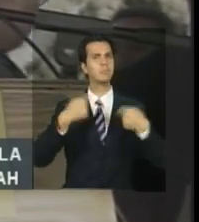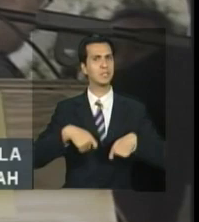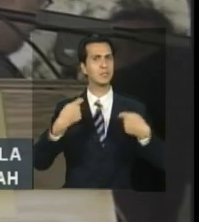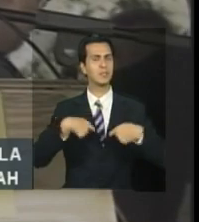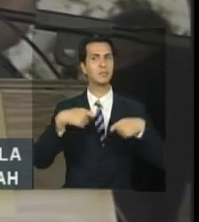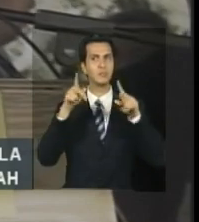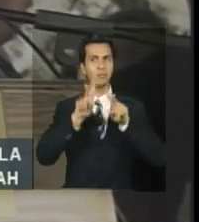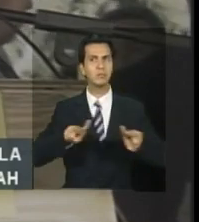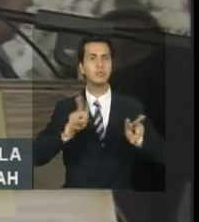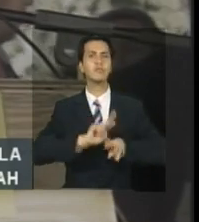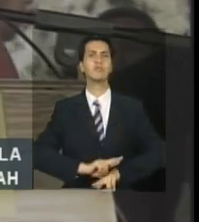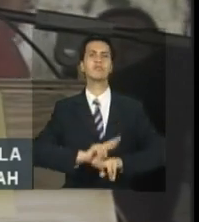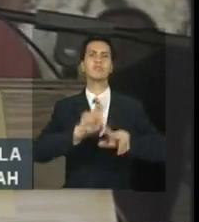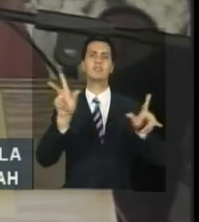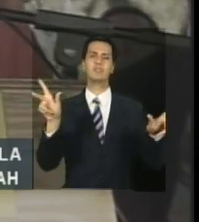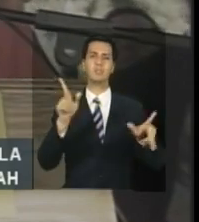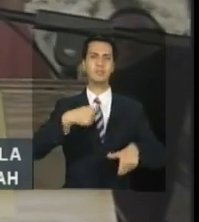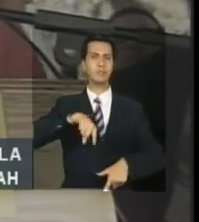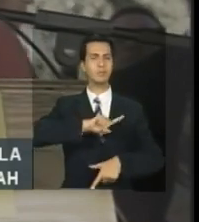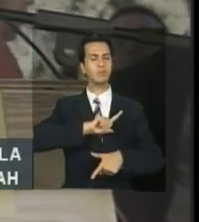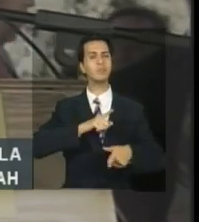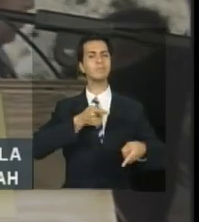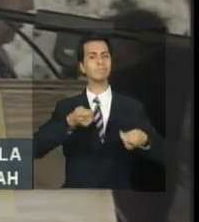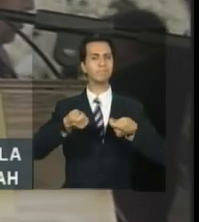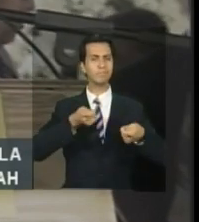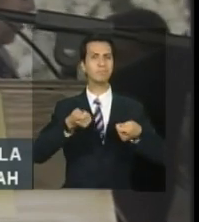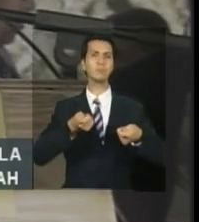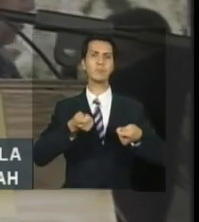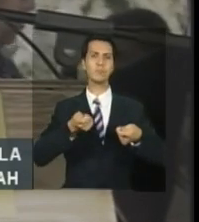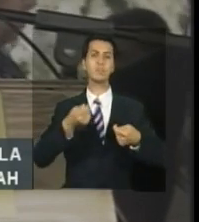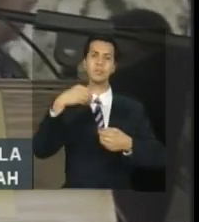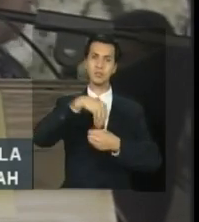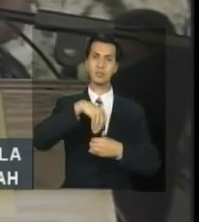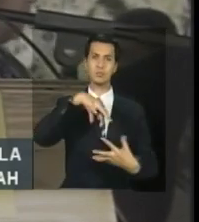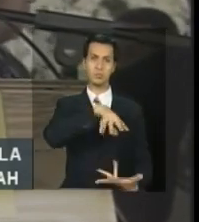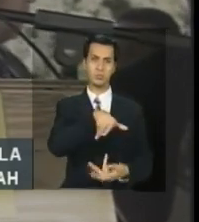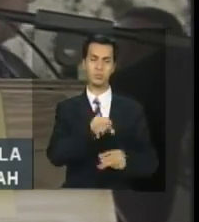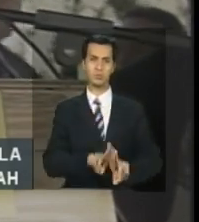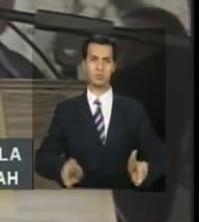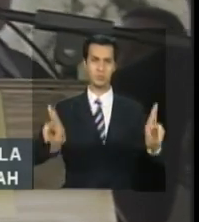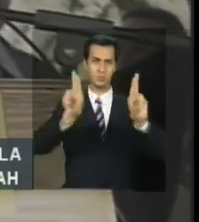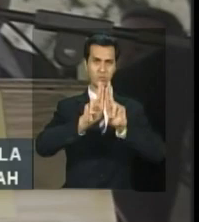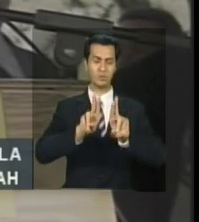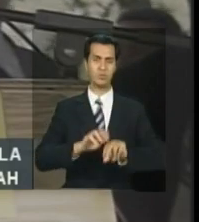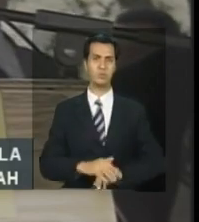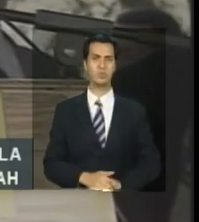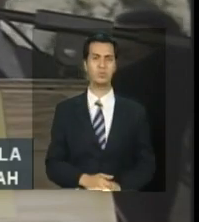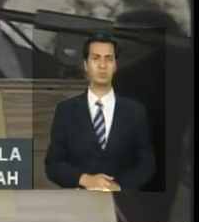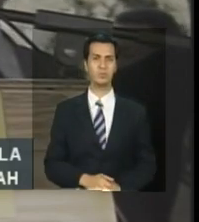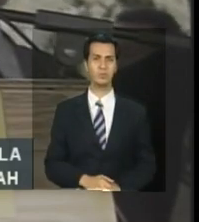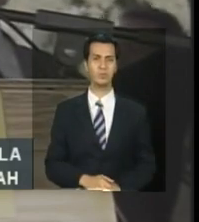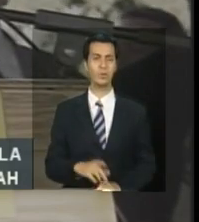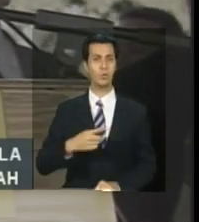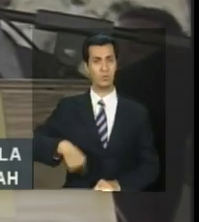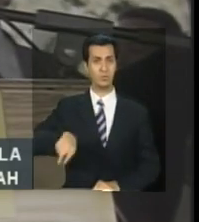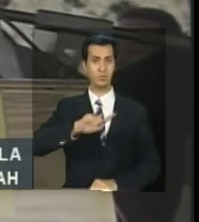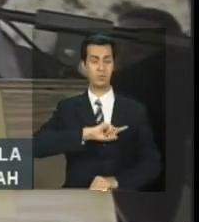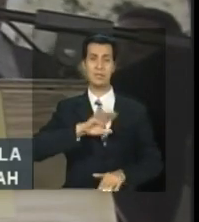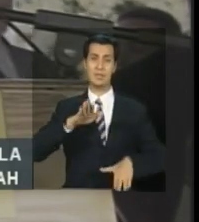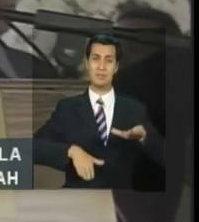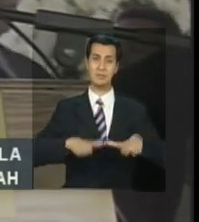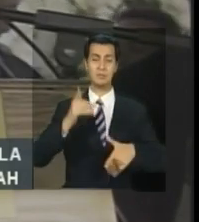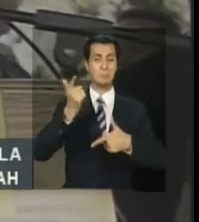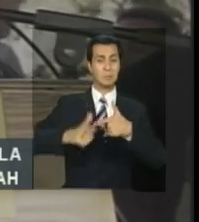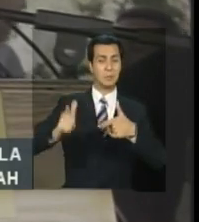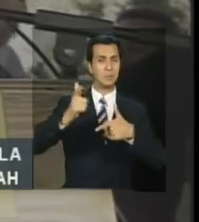prioridade cada vez maior na agenda das Nações Unidas. Mesmo quando lidamos com situações